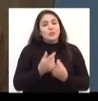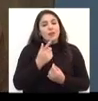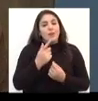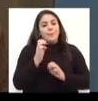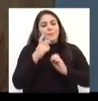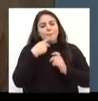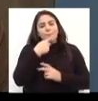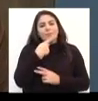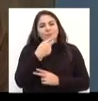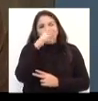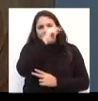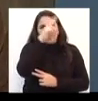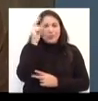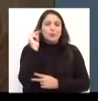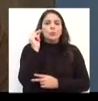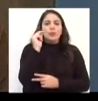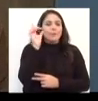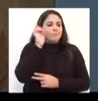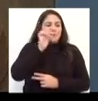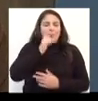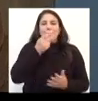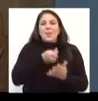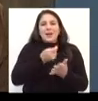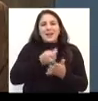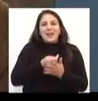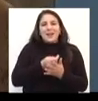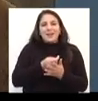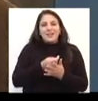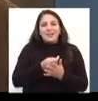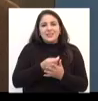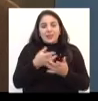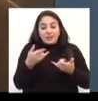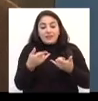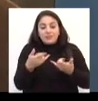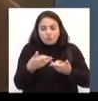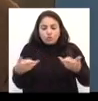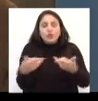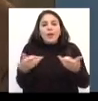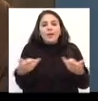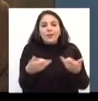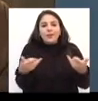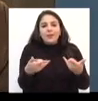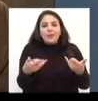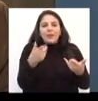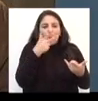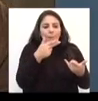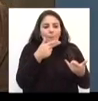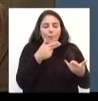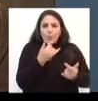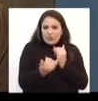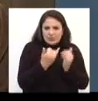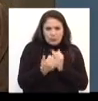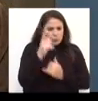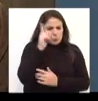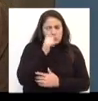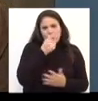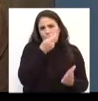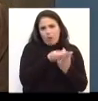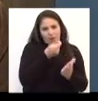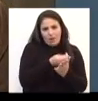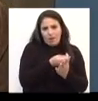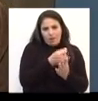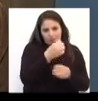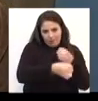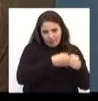no ano 2015 e se dá praticamente um cheque, como se fala na expressão popular, para 2016, que é o resto a pagar. Então,